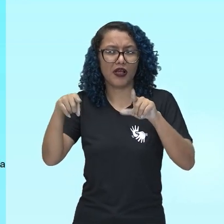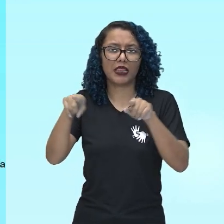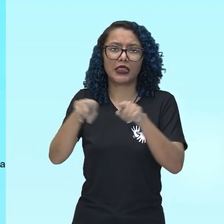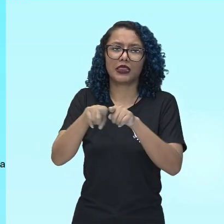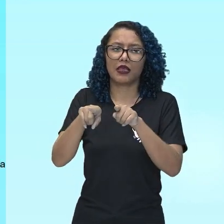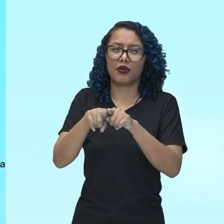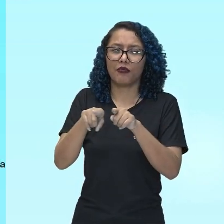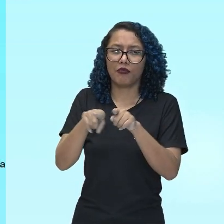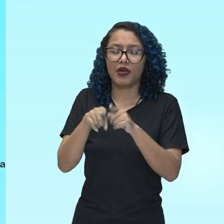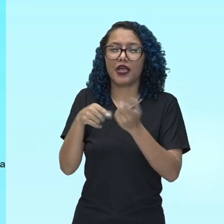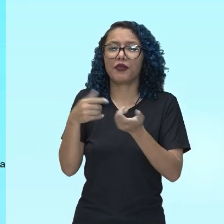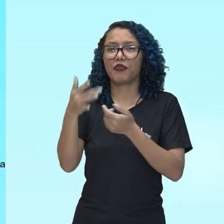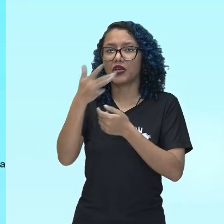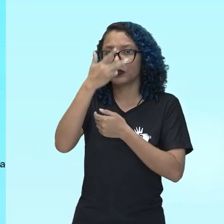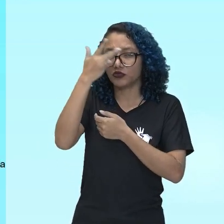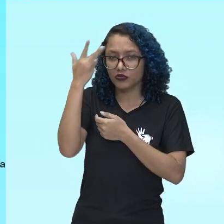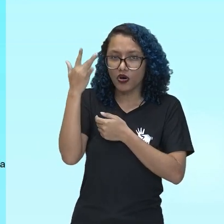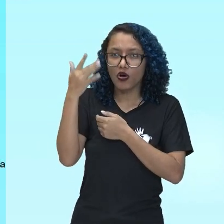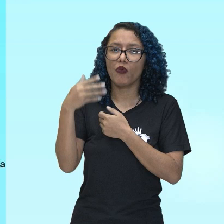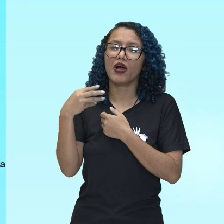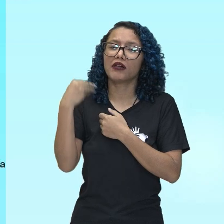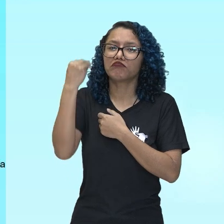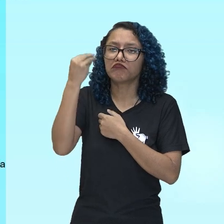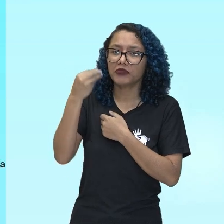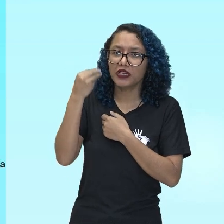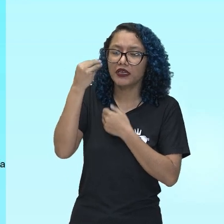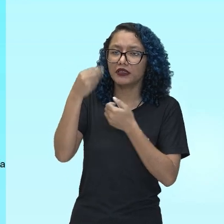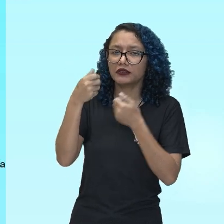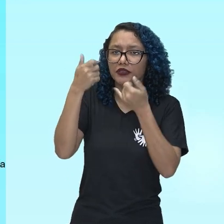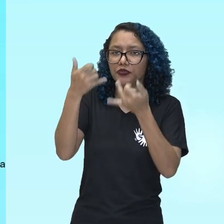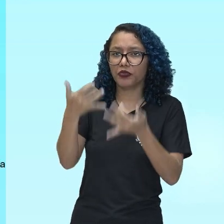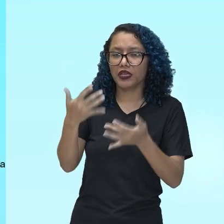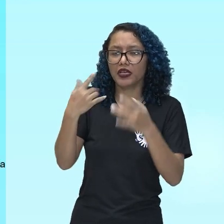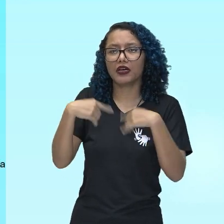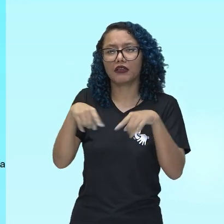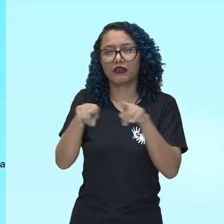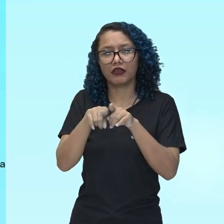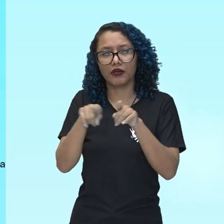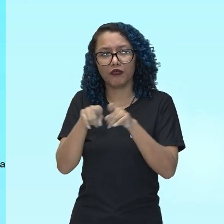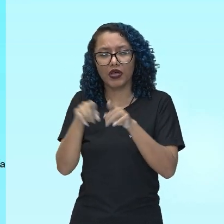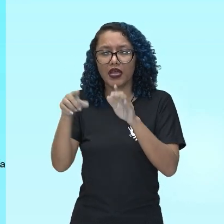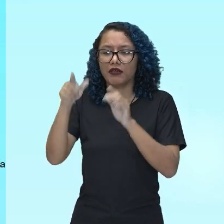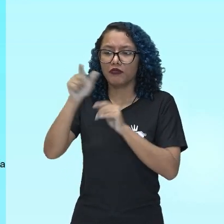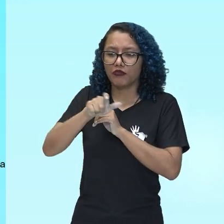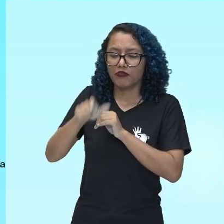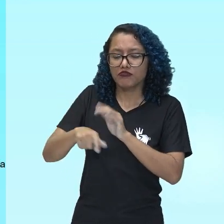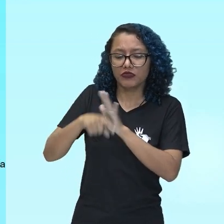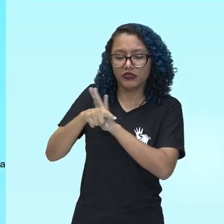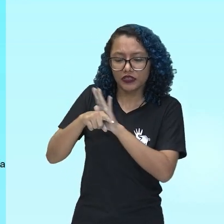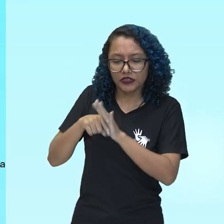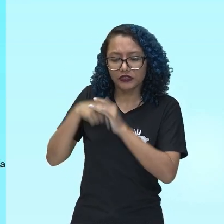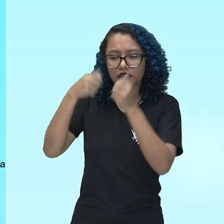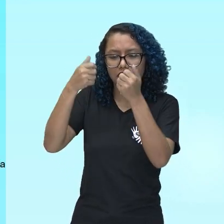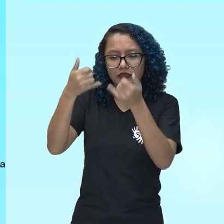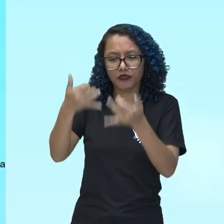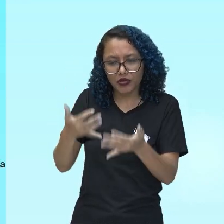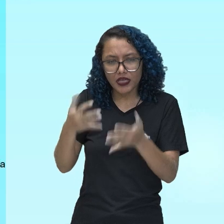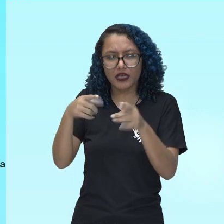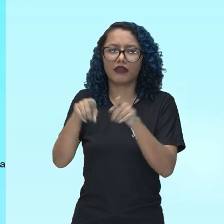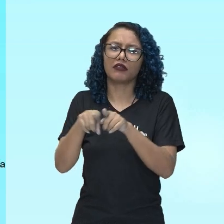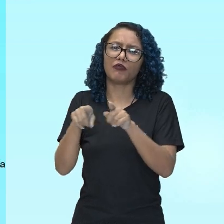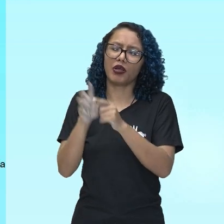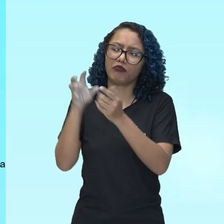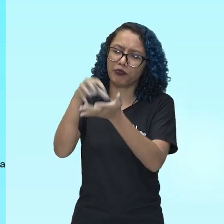de testemunhas, palavras de cientistas, palavras de outras vozes, né, palavras de